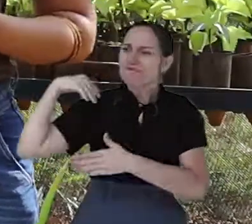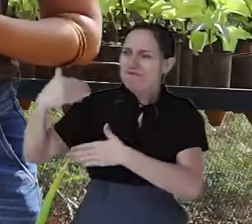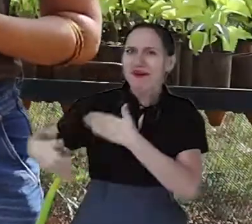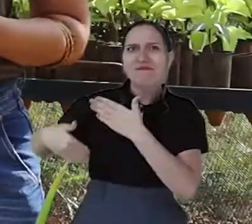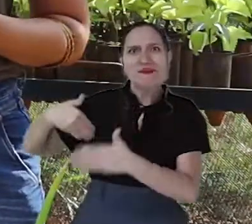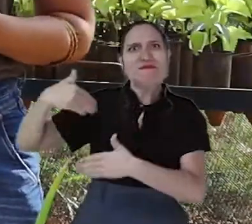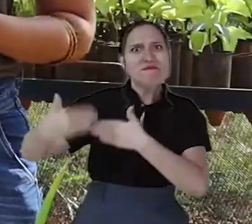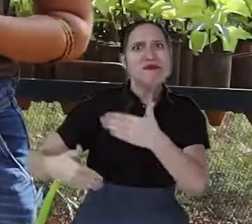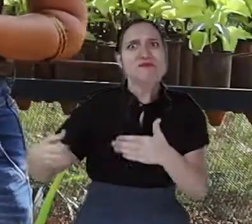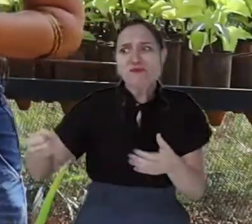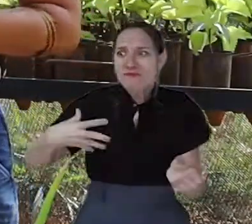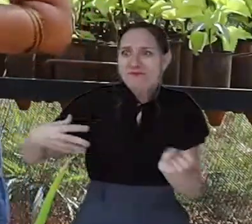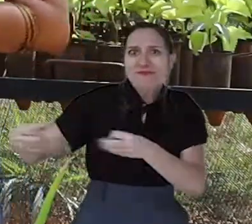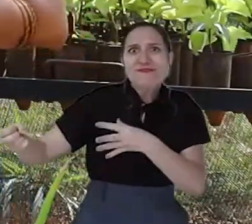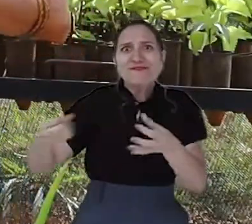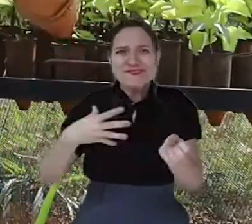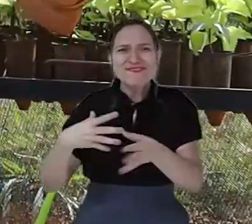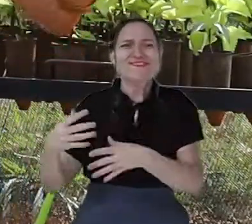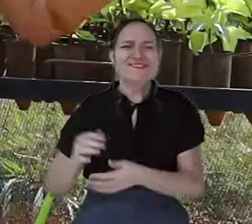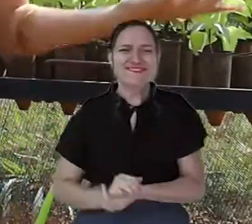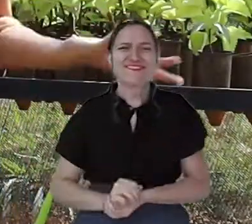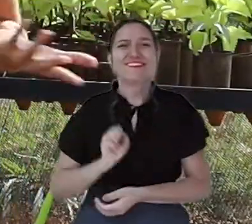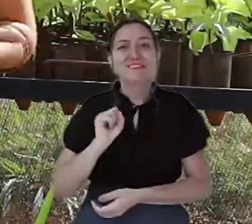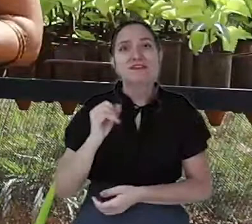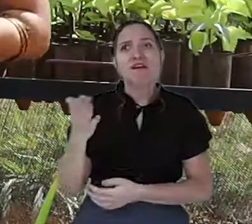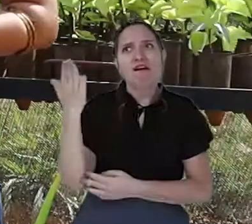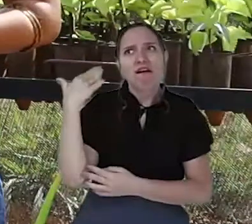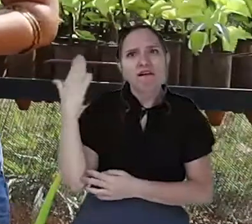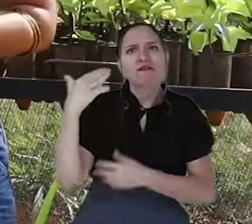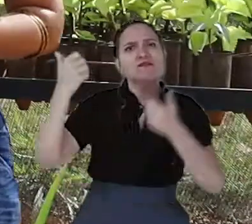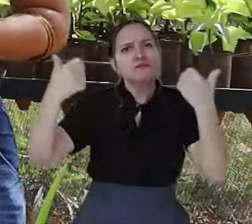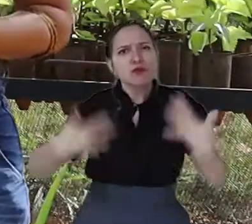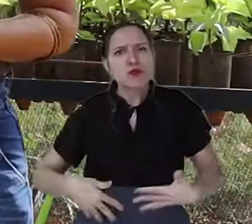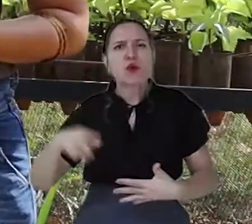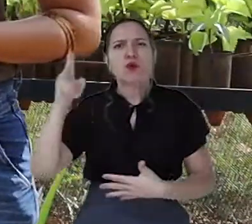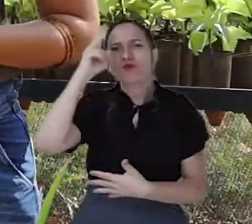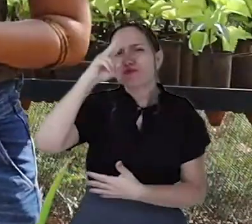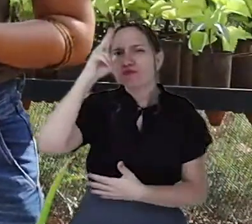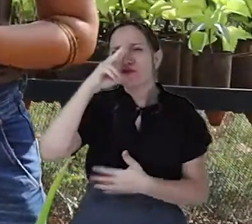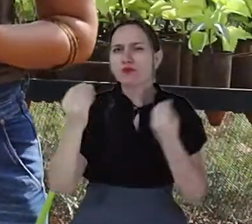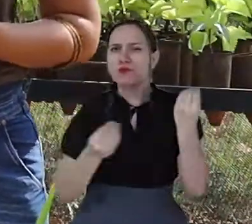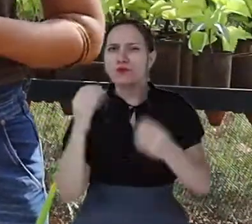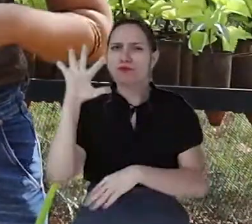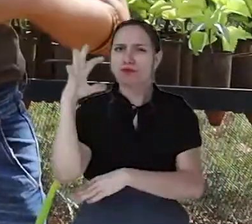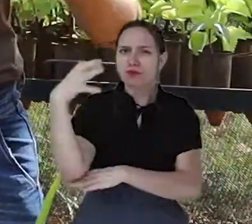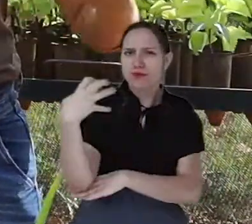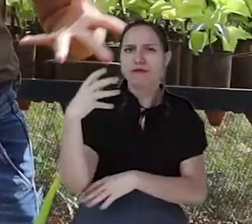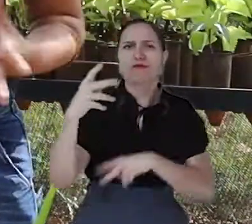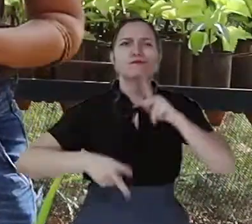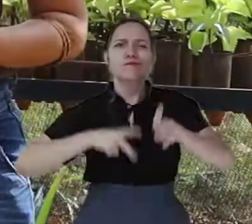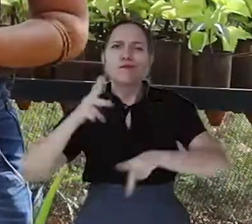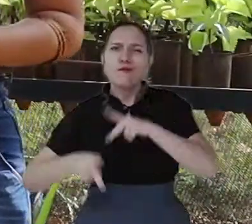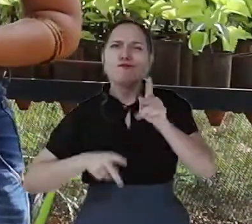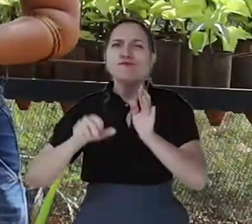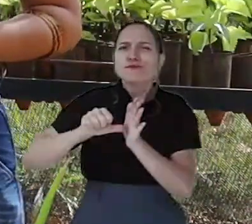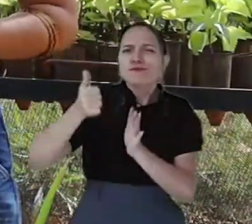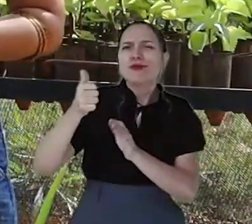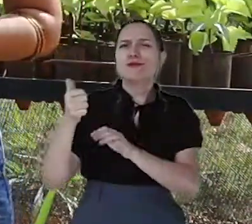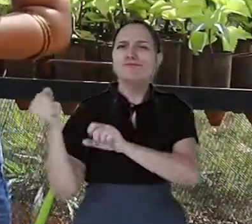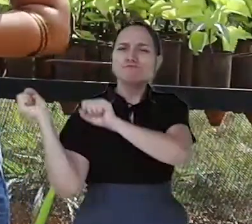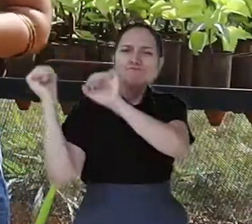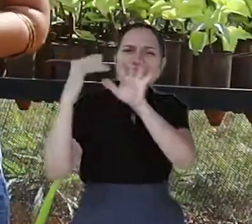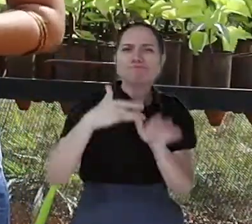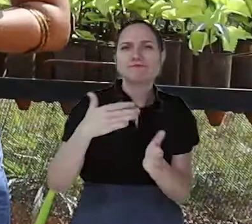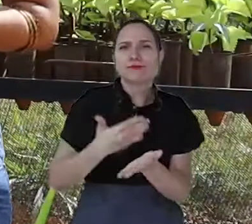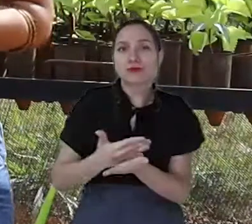E se inicialmente nós aprendemos um pouco mais sobre a história, né, do nosso cerrado, sobre a história dos povos que aqui viveram,